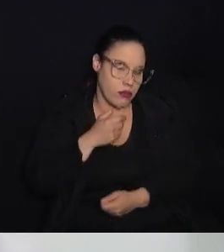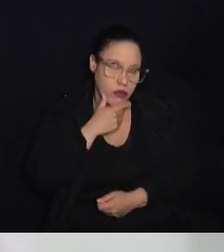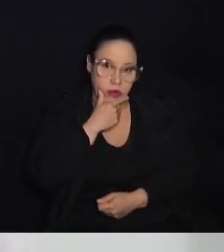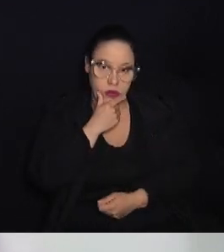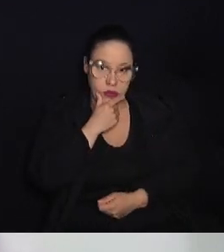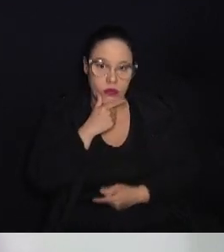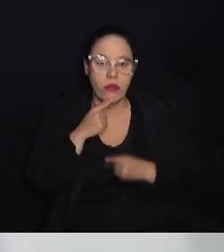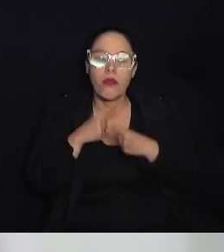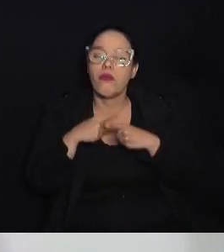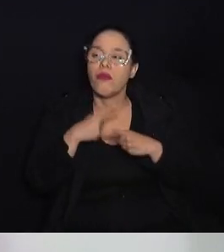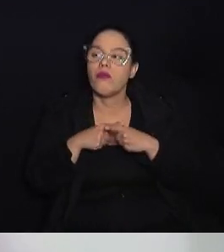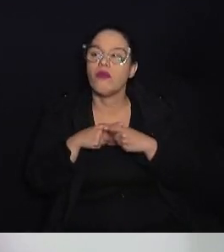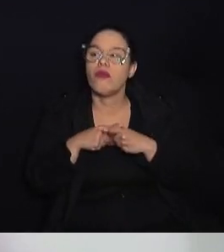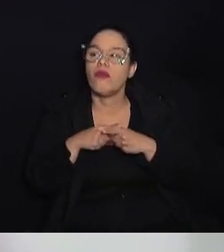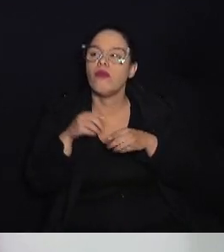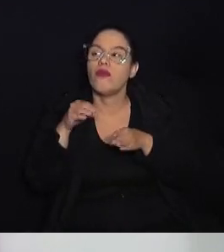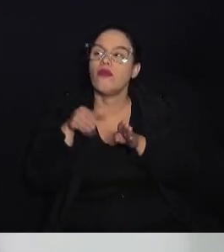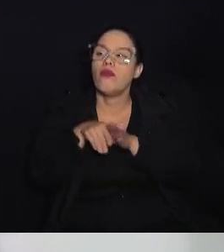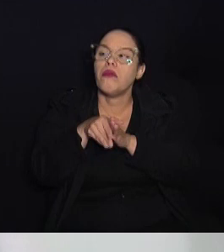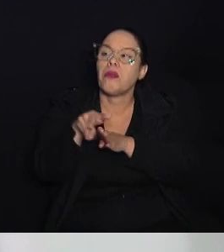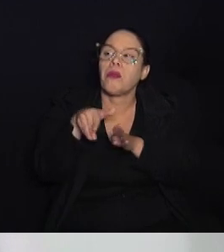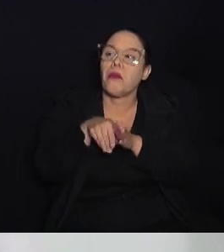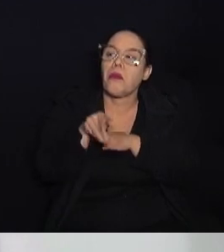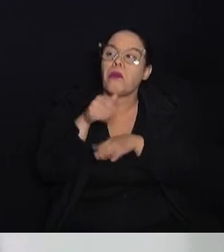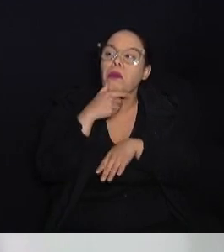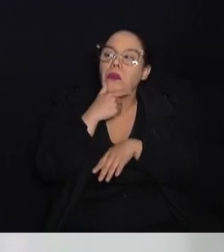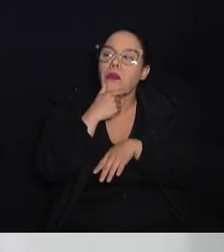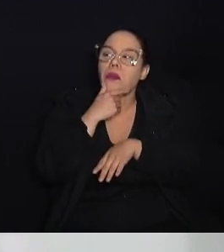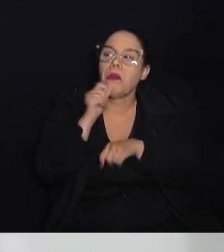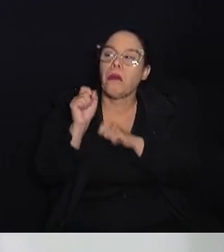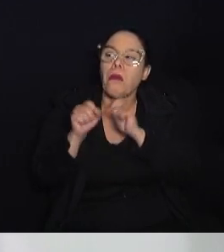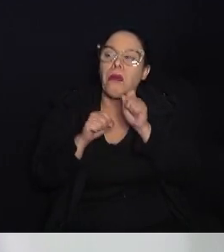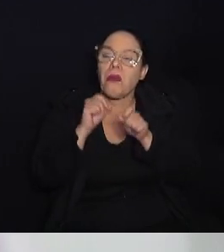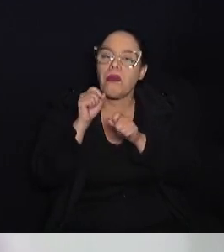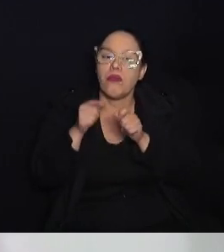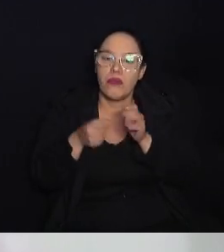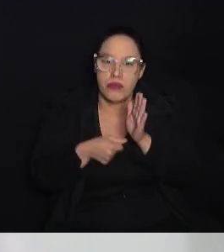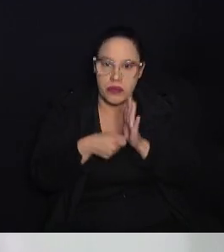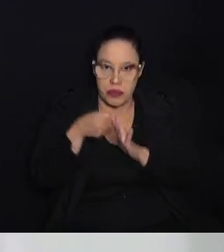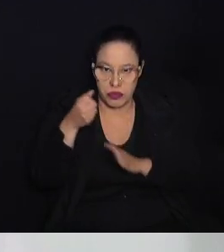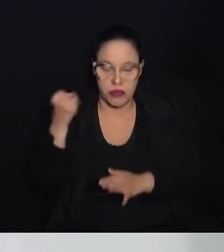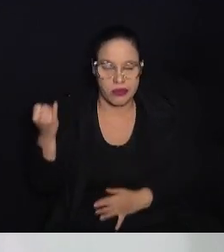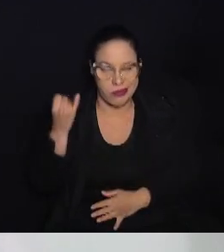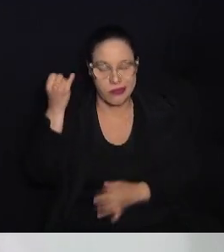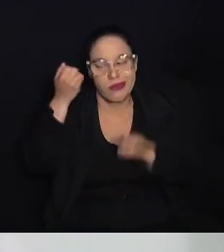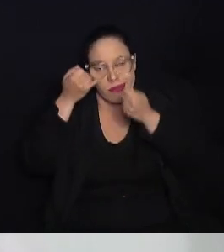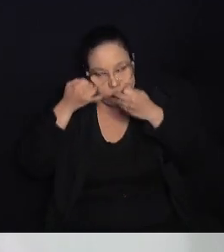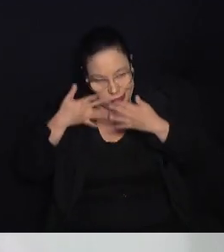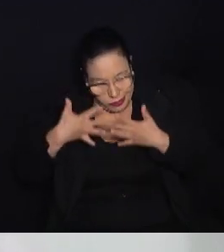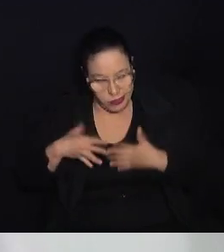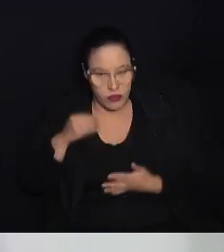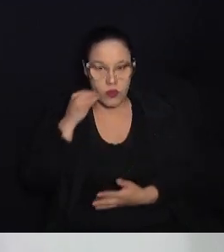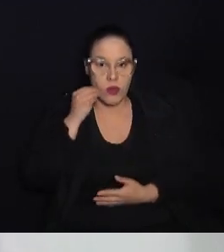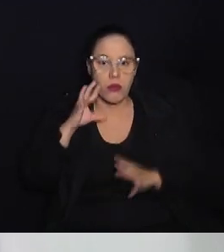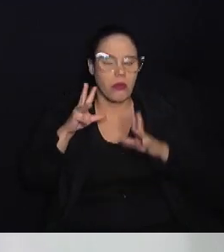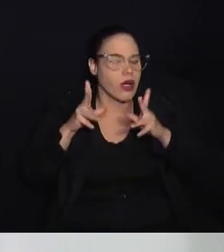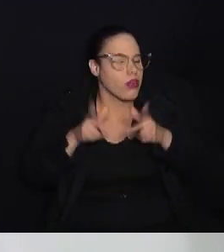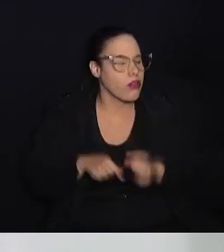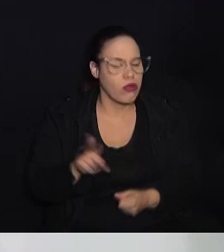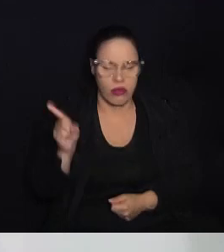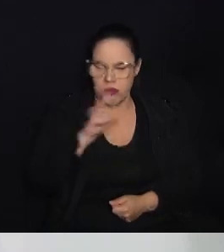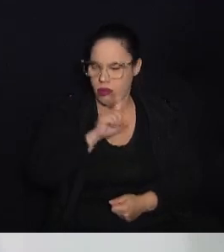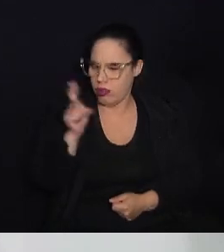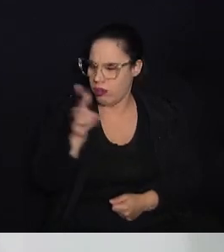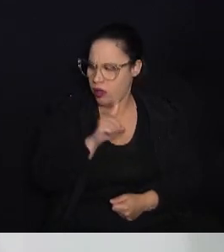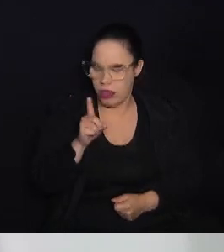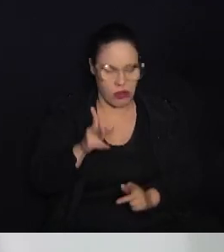E por que a gente está recomendando fazer, em que circunstâncias? Primeiro é importante esclarecer que esse teste não é para todo